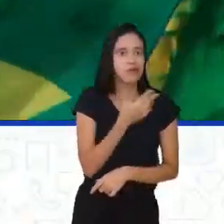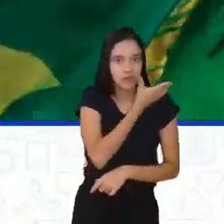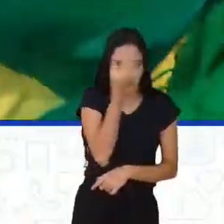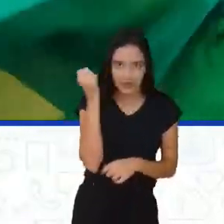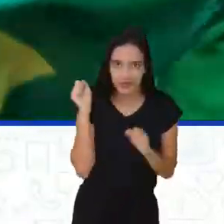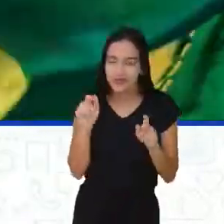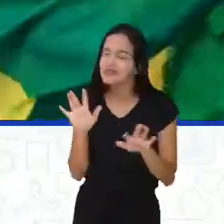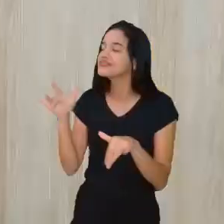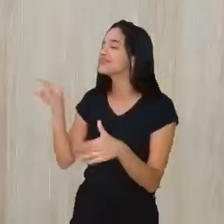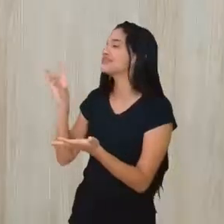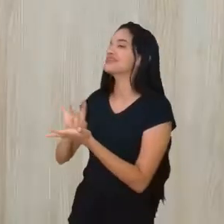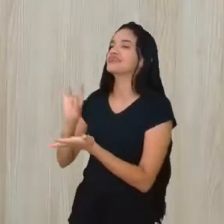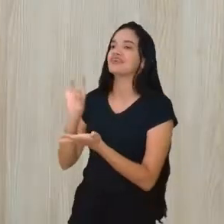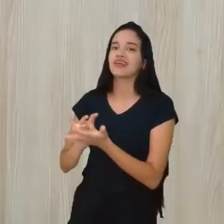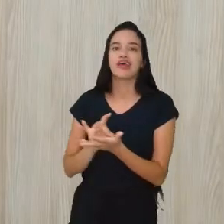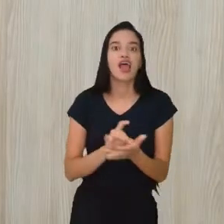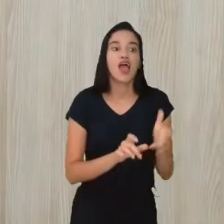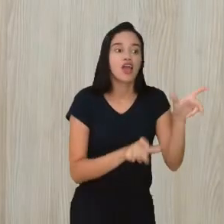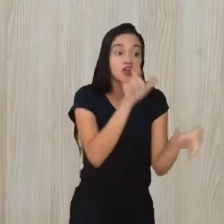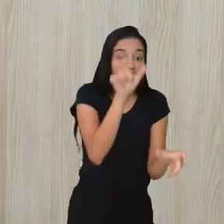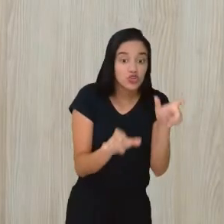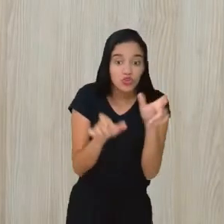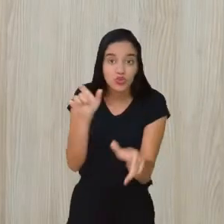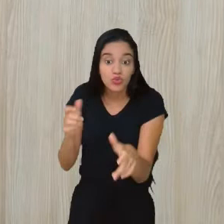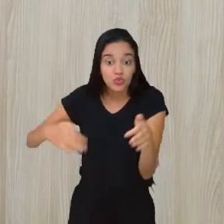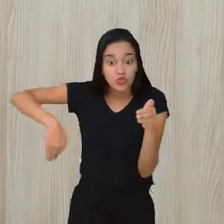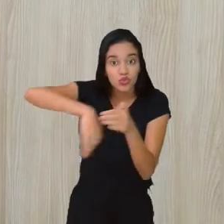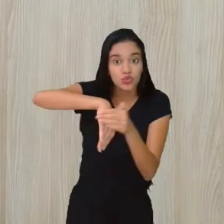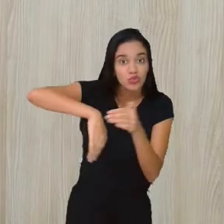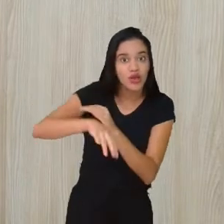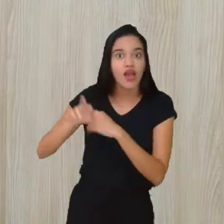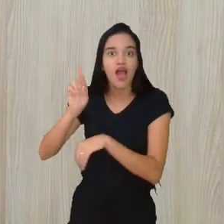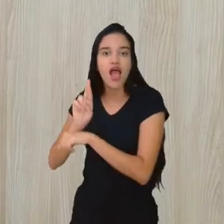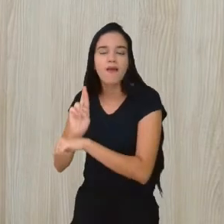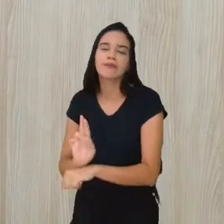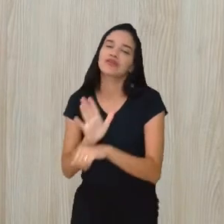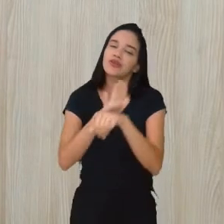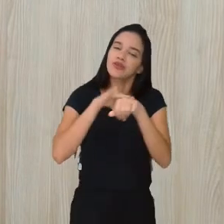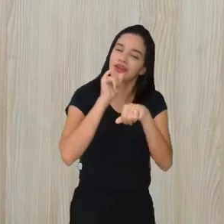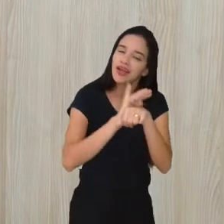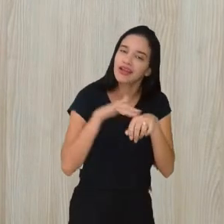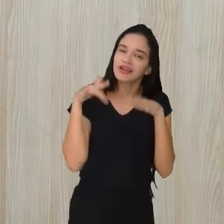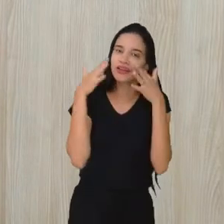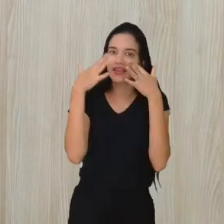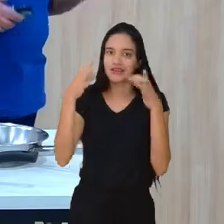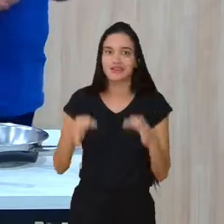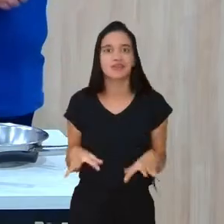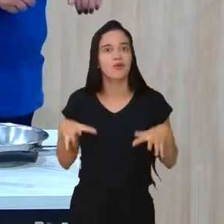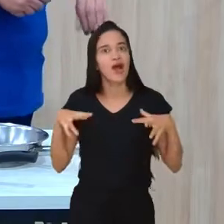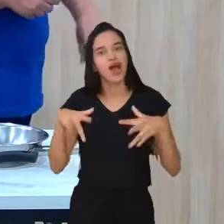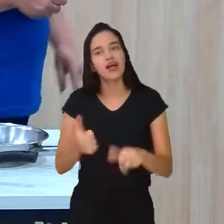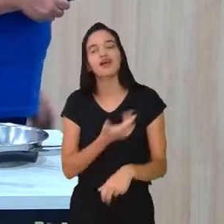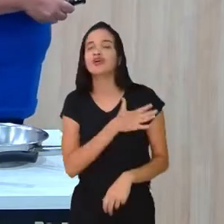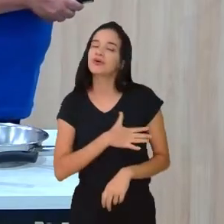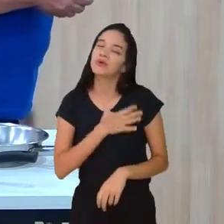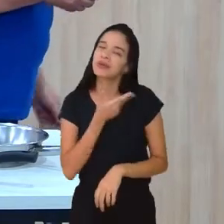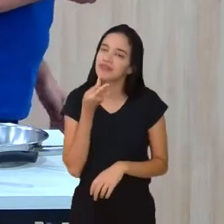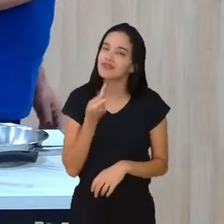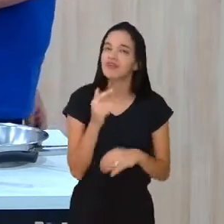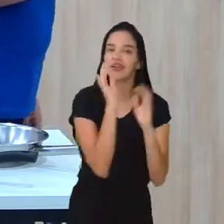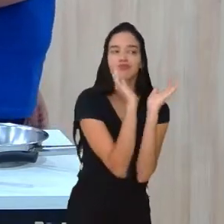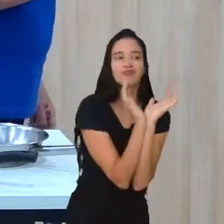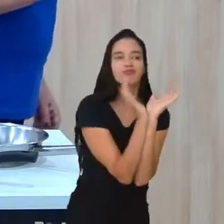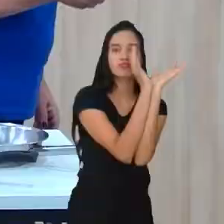professora Adriana? Sim, professora. Que esses jogadores nos representam, então a gente deve ter todo o carinho e atenção a todos. Gostaria de falar alguma coisa sobre a